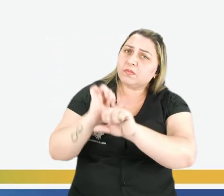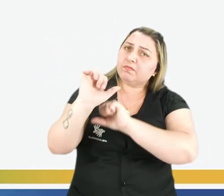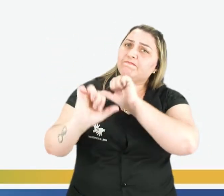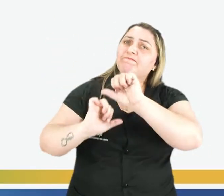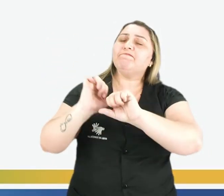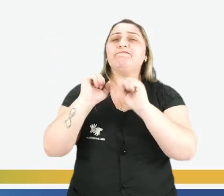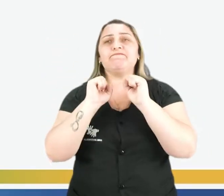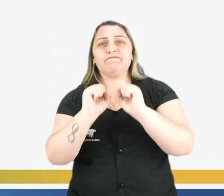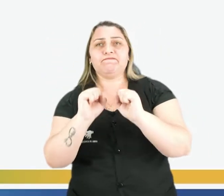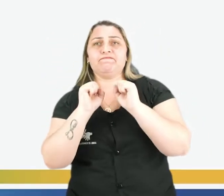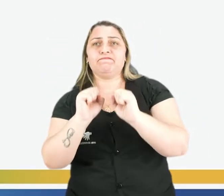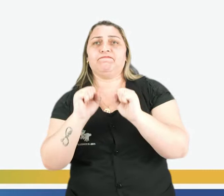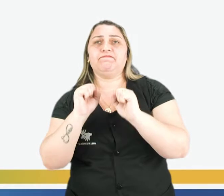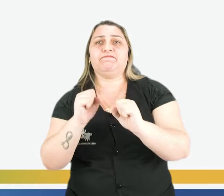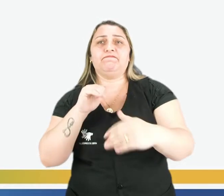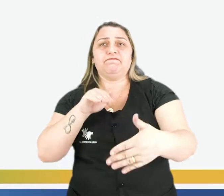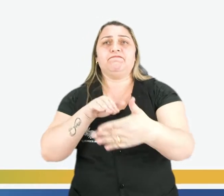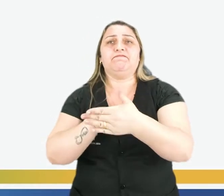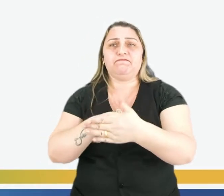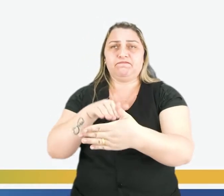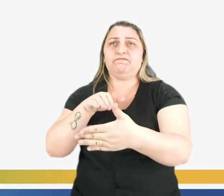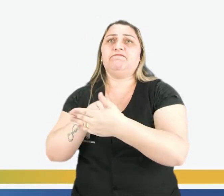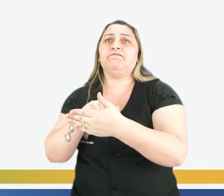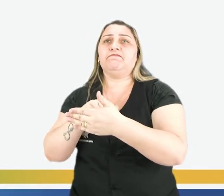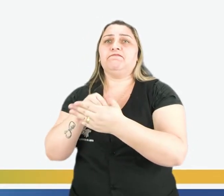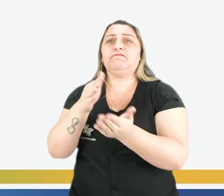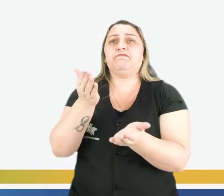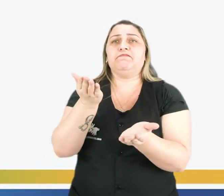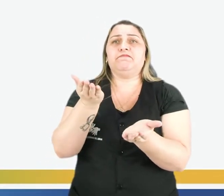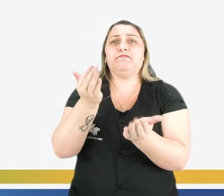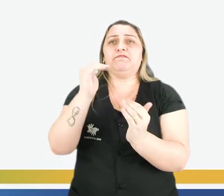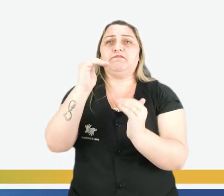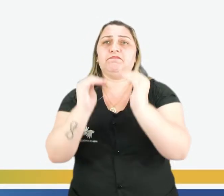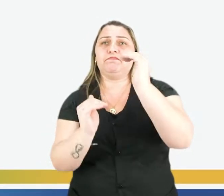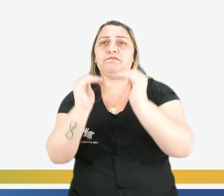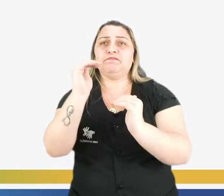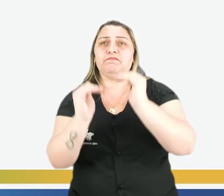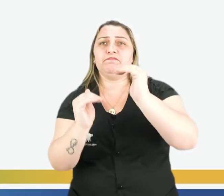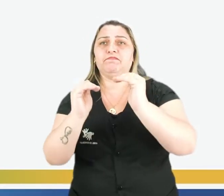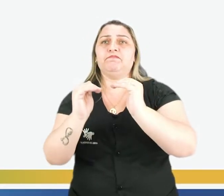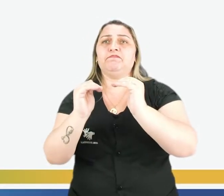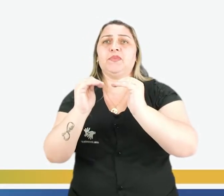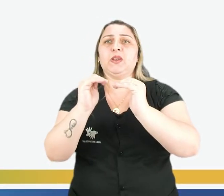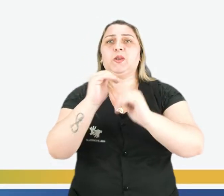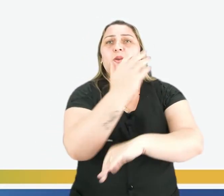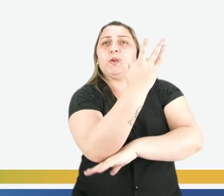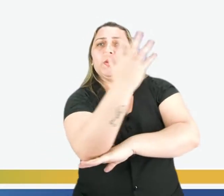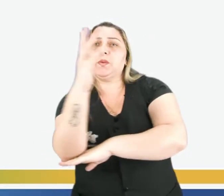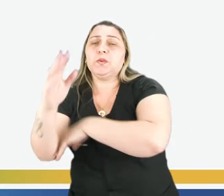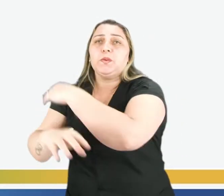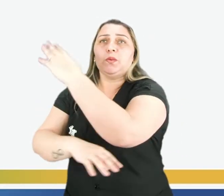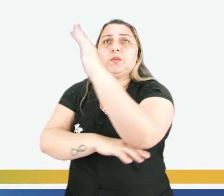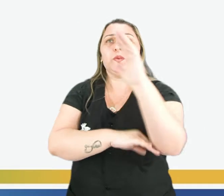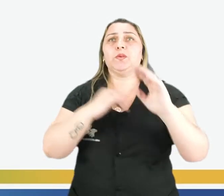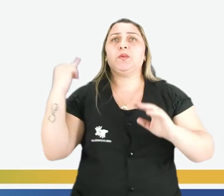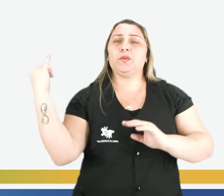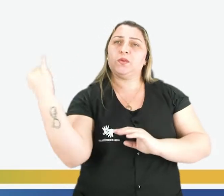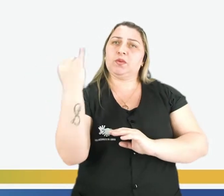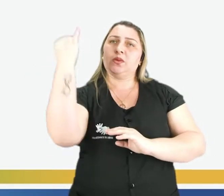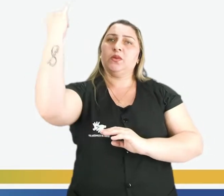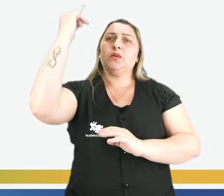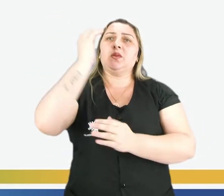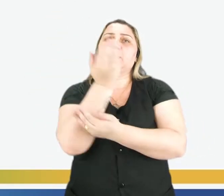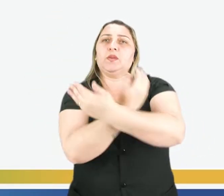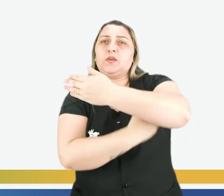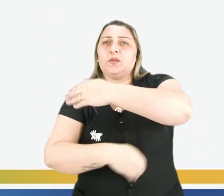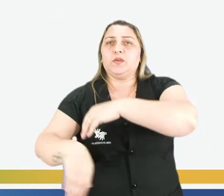modificações podem ser impactantes para o equilíbrio do meio ambiente. Então, essa importância do